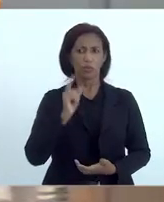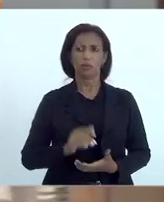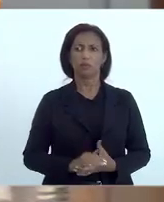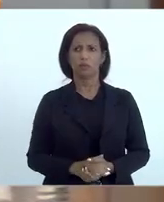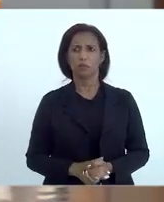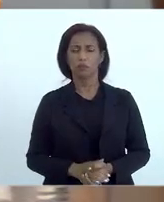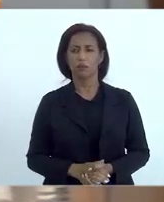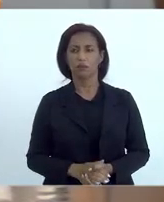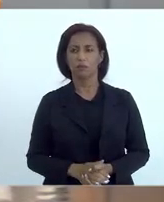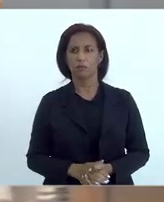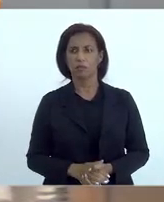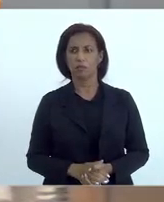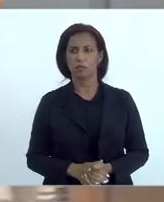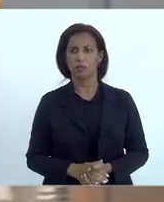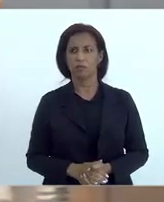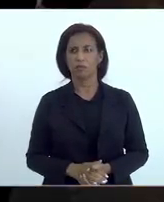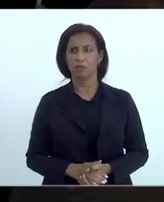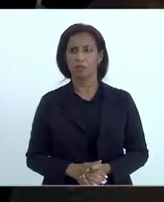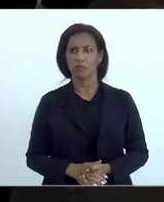ontem pintado